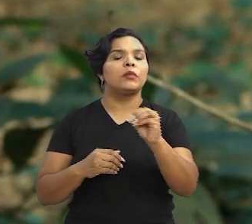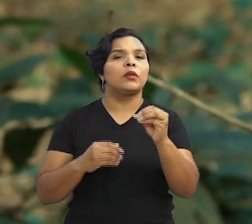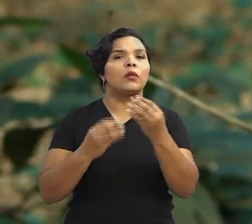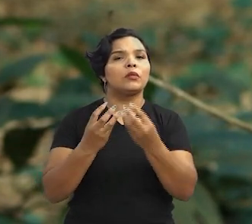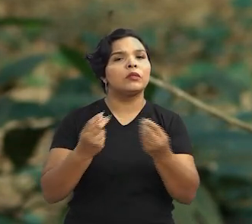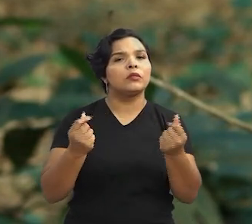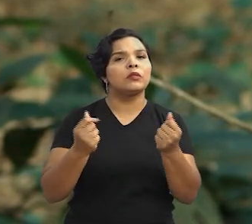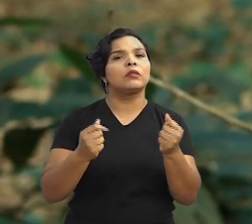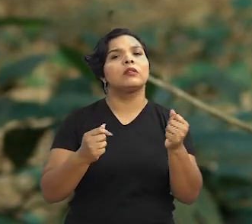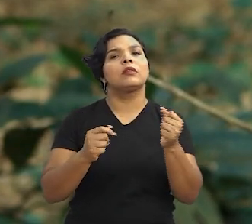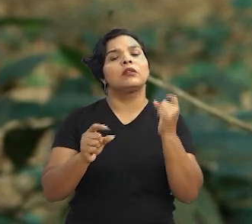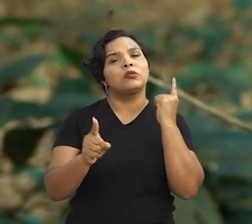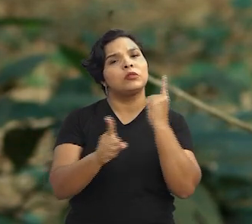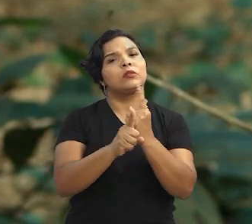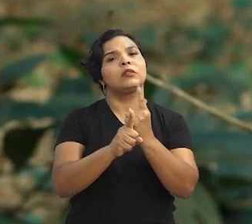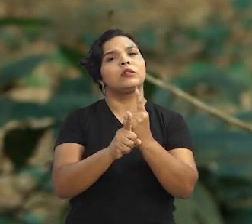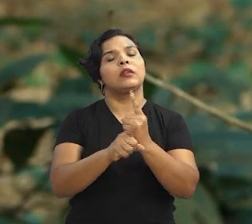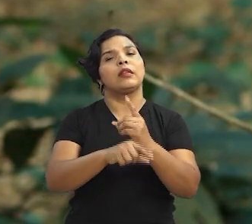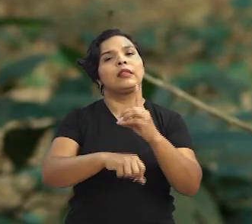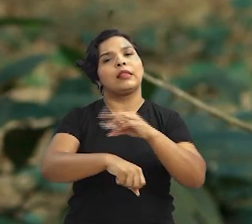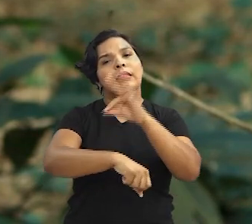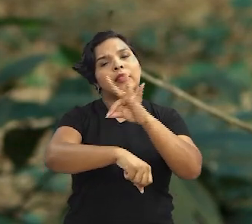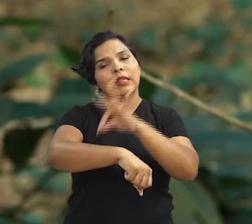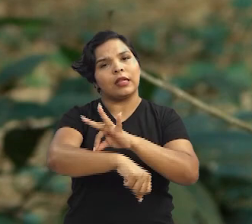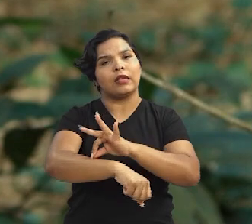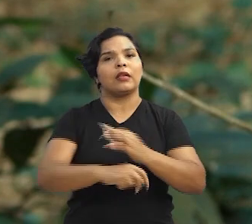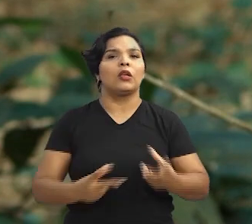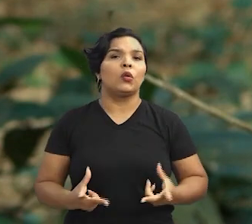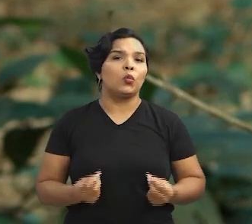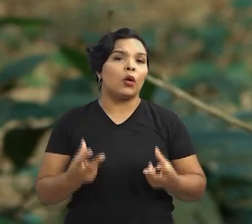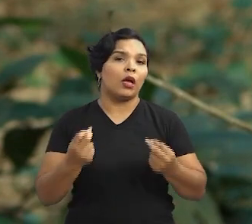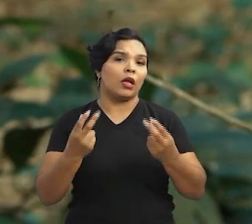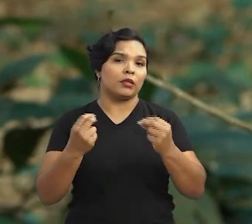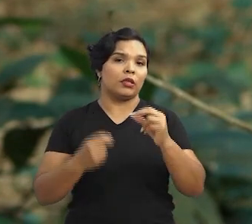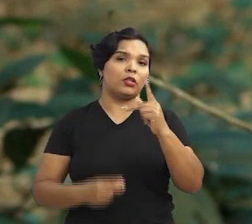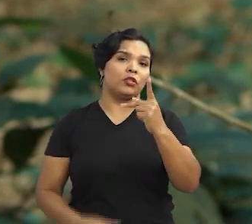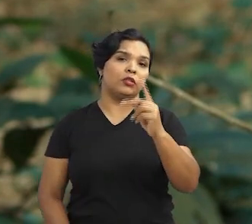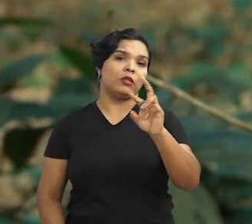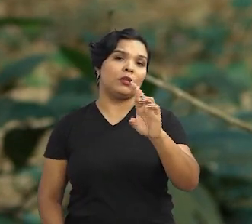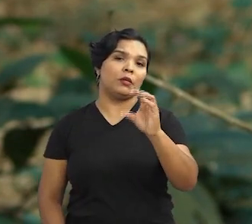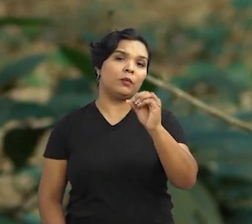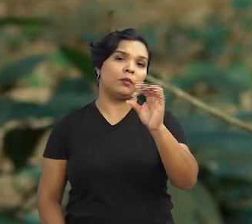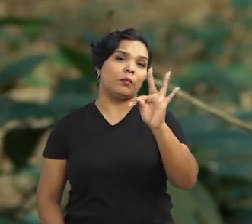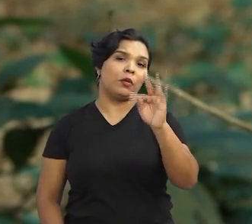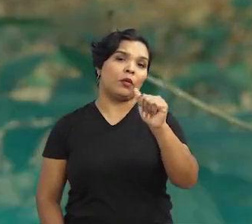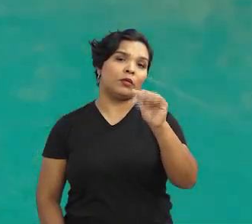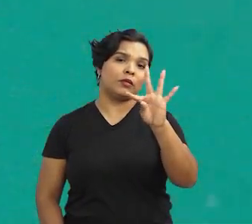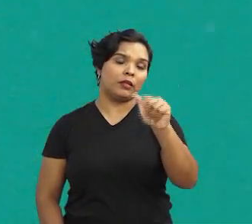de biosensores que auxiliam no diagnóstico da dengue e do câncer de próstata. Vamos conferir.